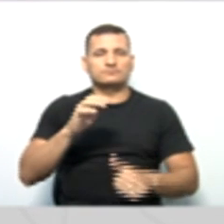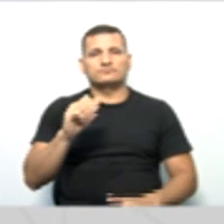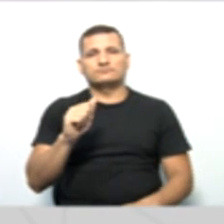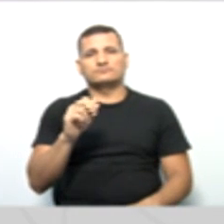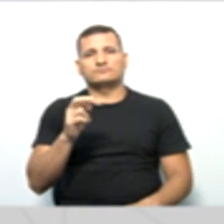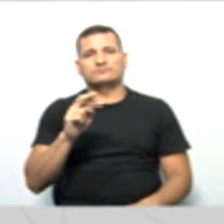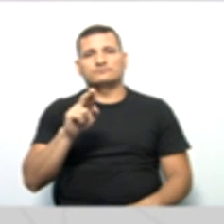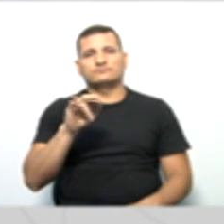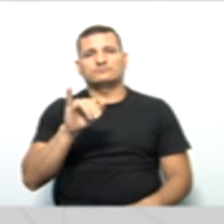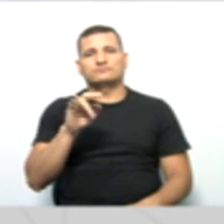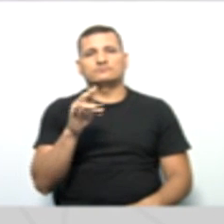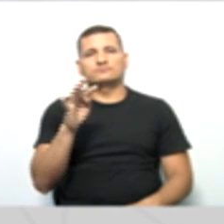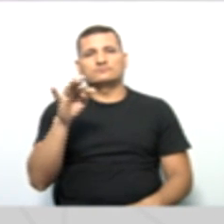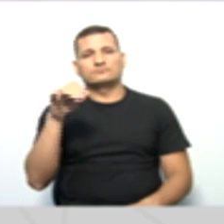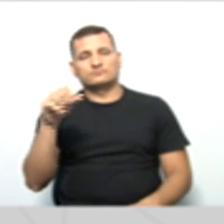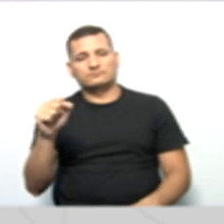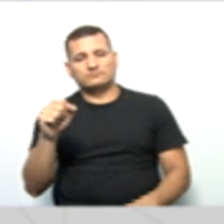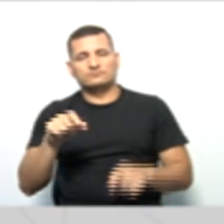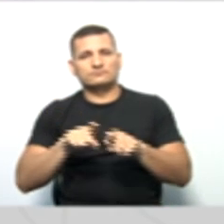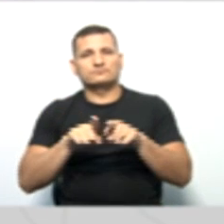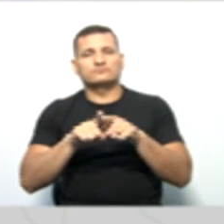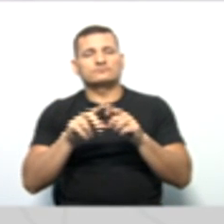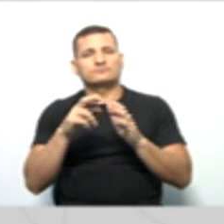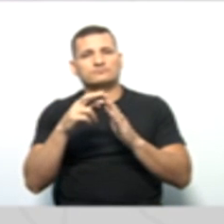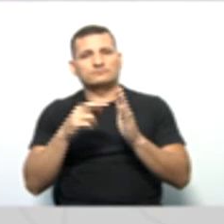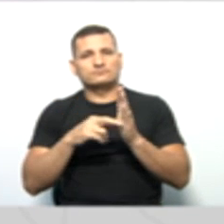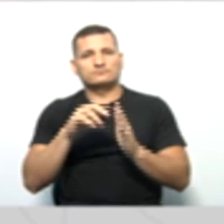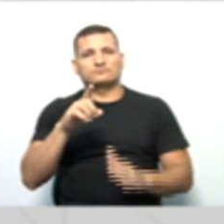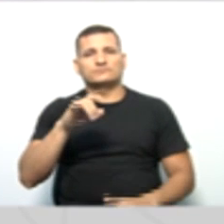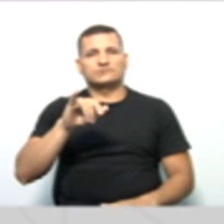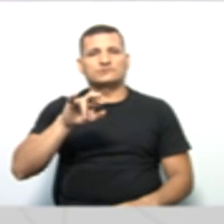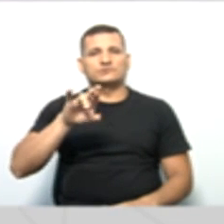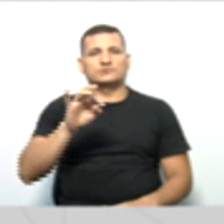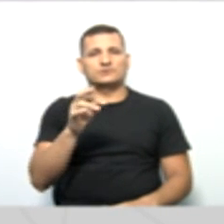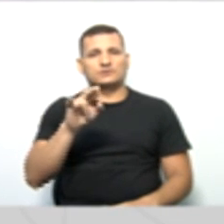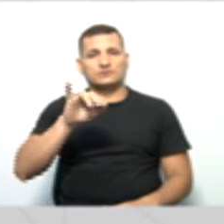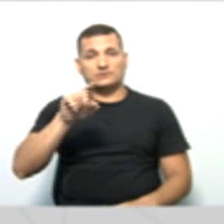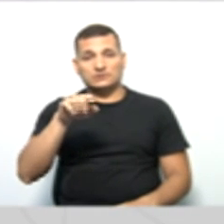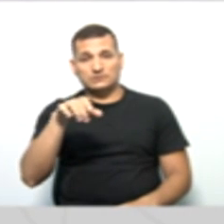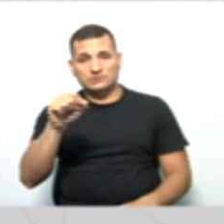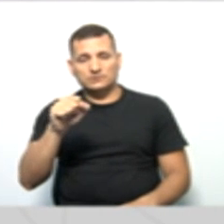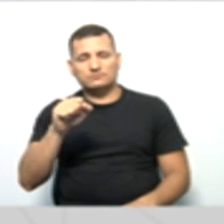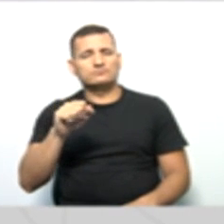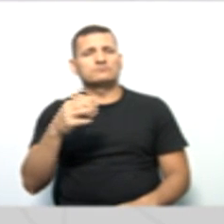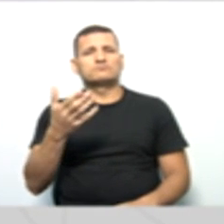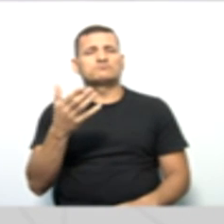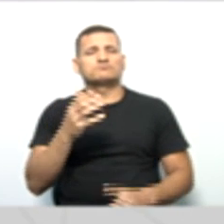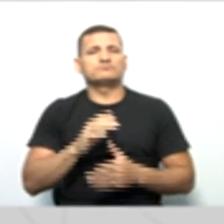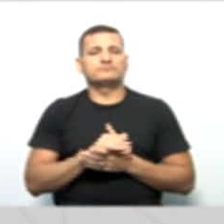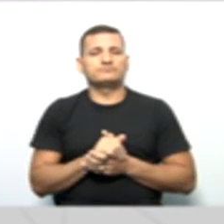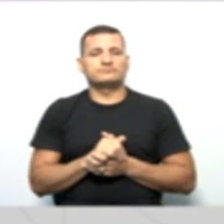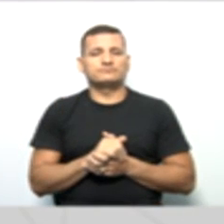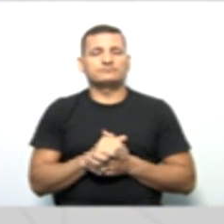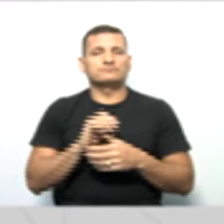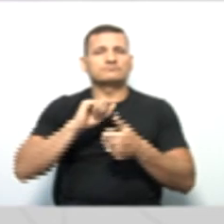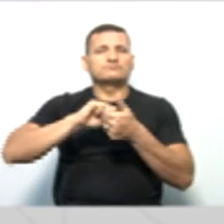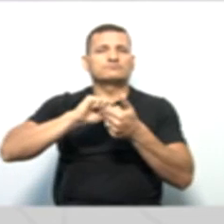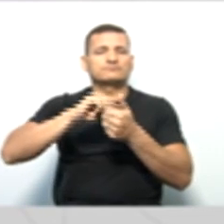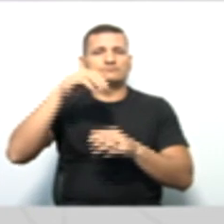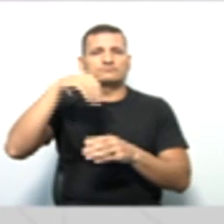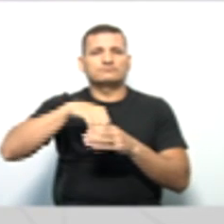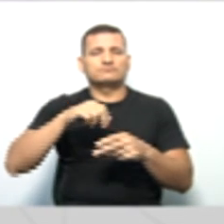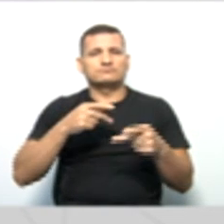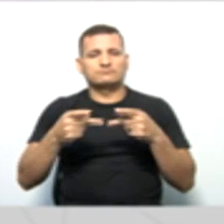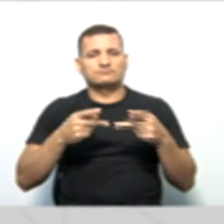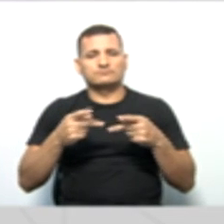o que eu preciso cumprir para alcançar, e aqui quais são os atributos de qualidade que eu tenho dentro do meu projeto. Não